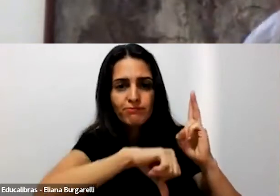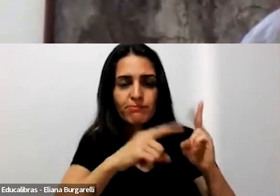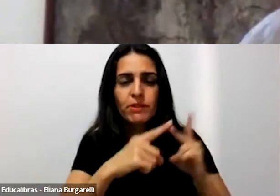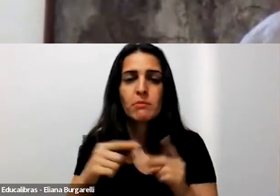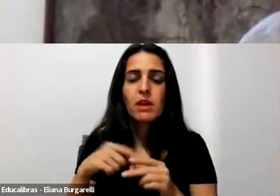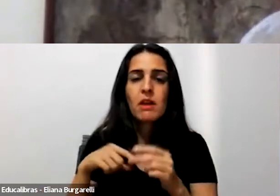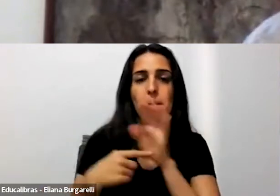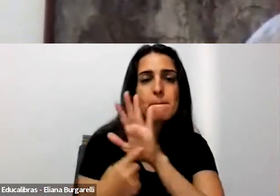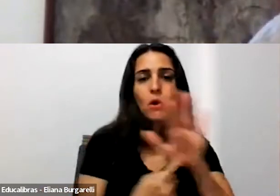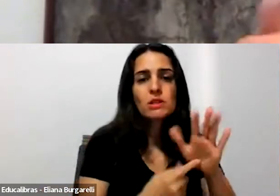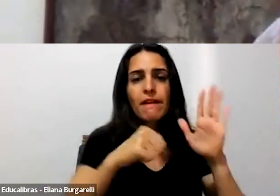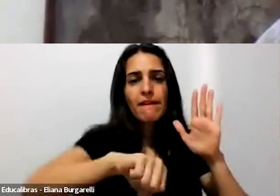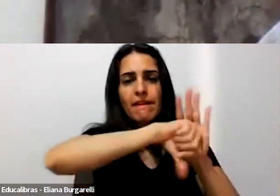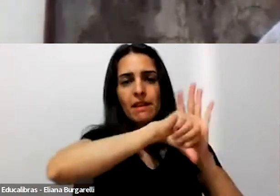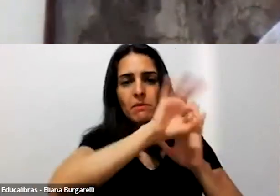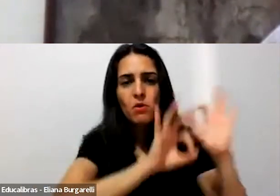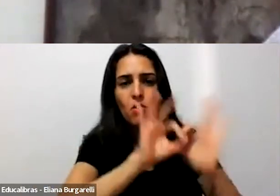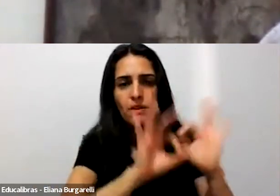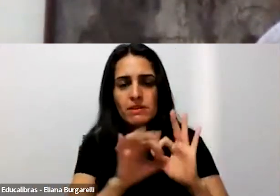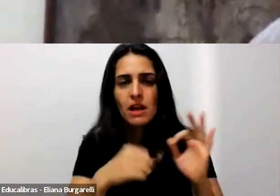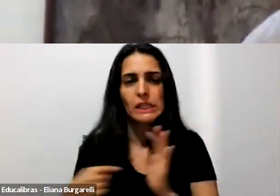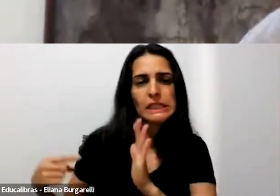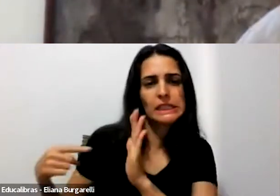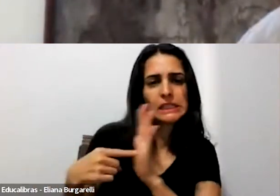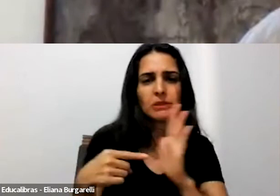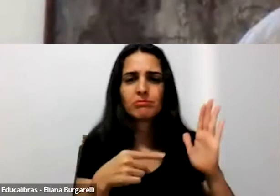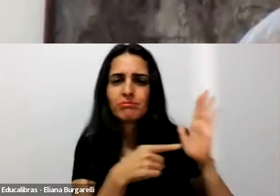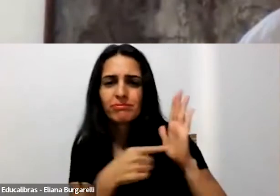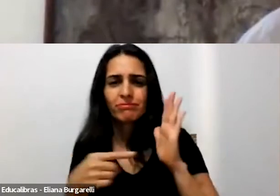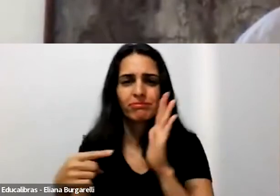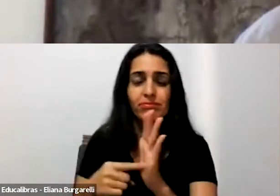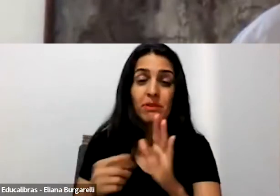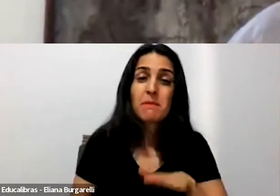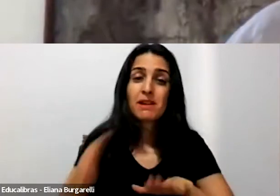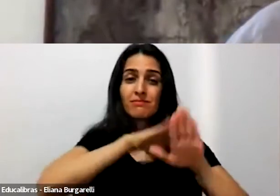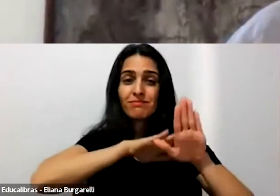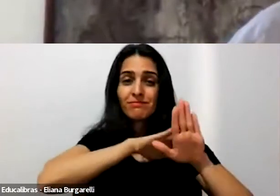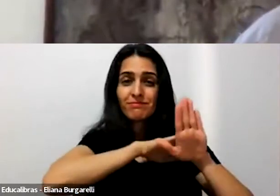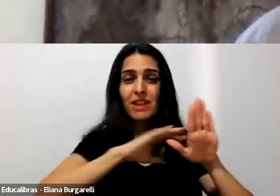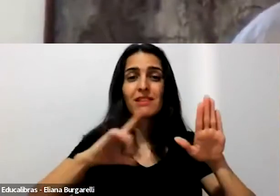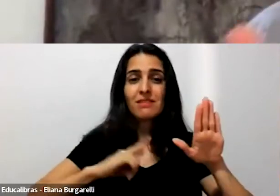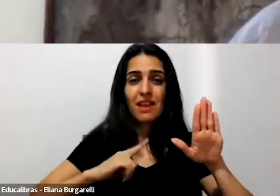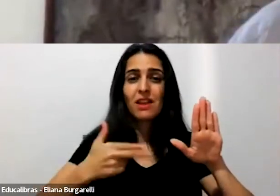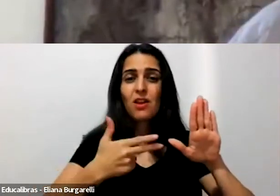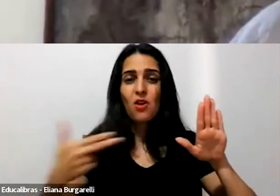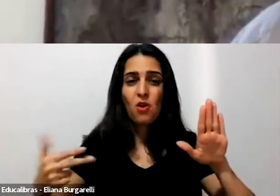o crime organizado, com vários relatórios estão denunciando, mas esconde muitas outras coisas, como, por exemplo, o desafio de lidar com a região